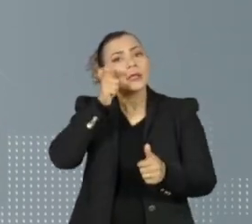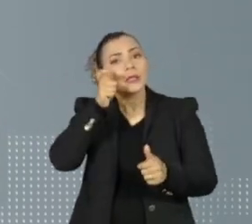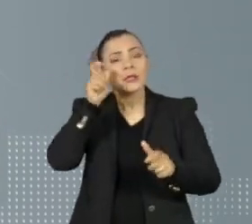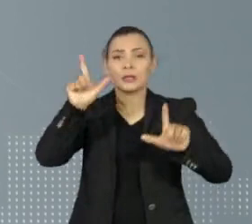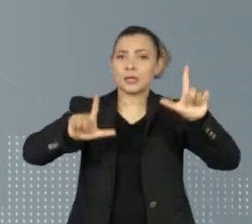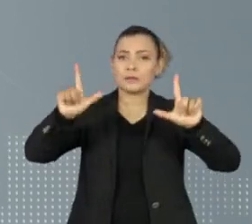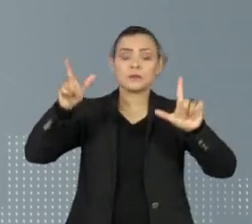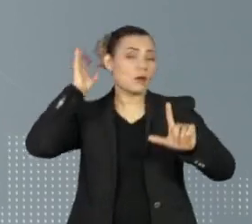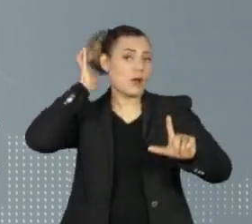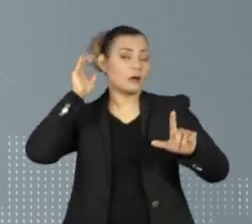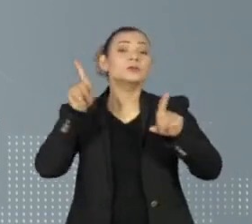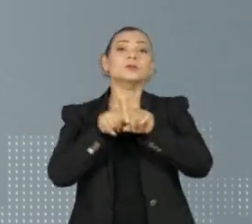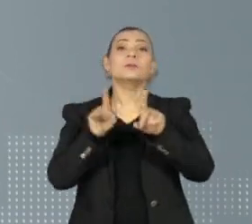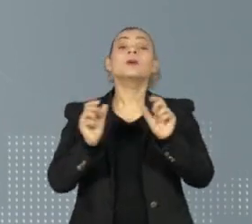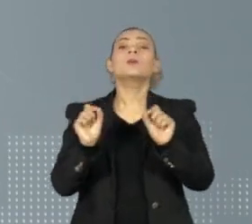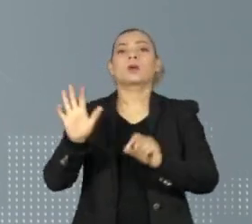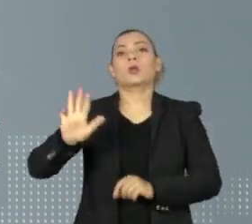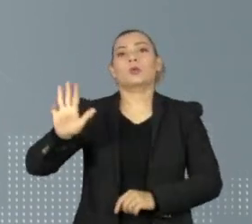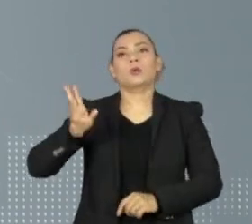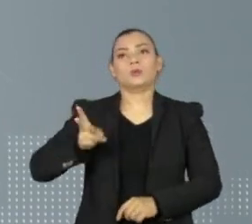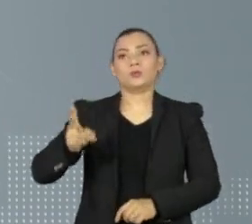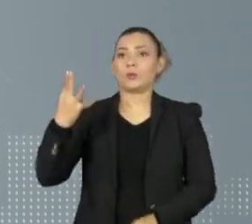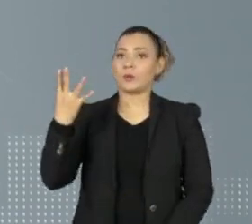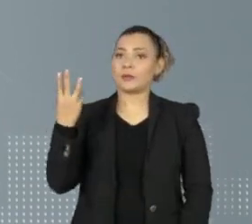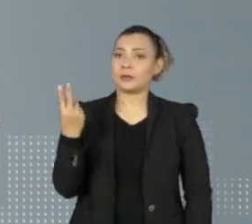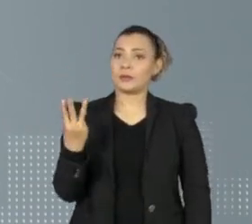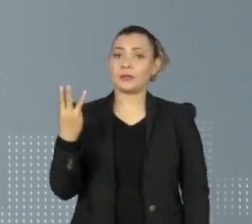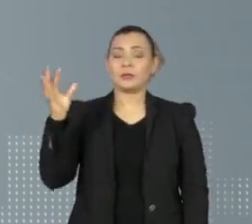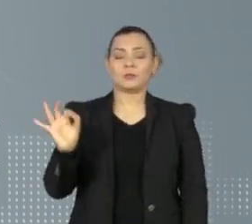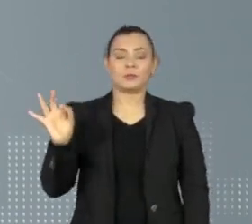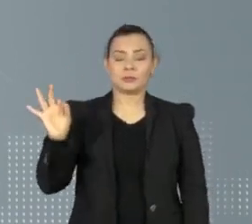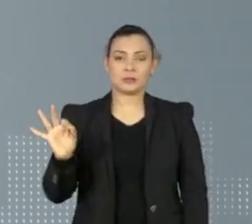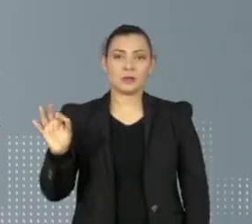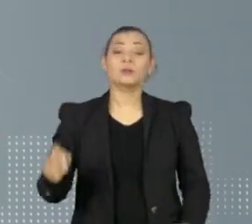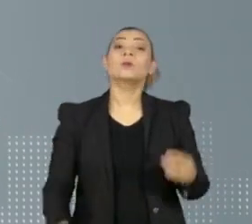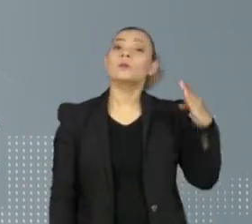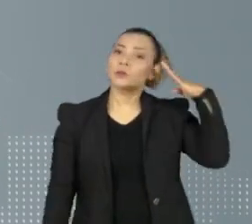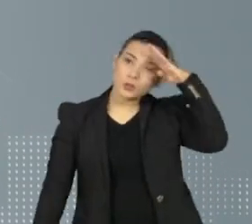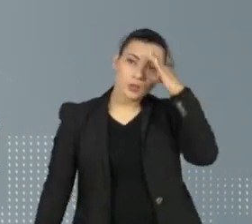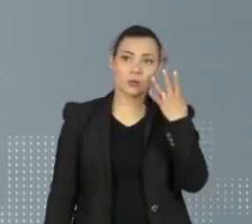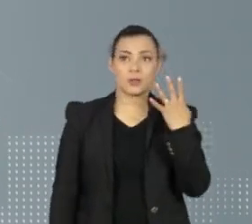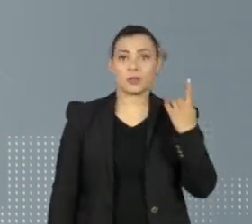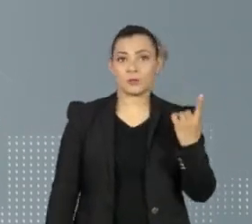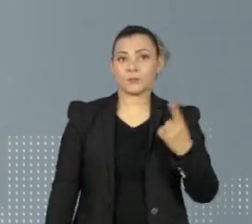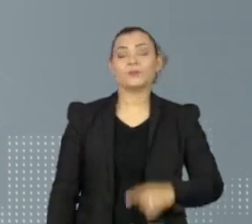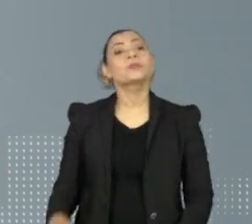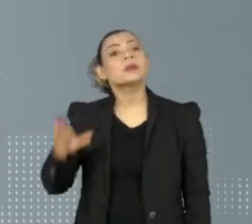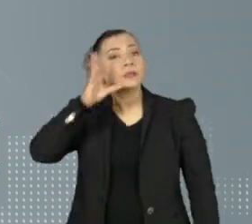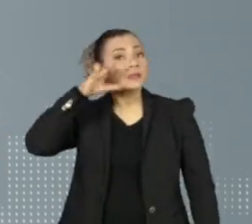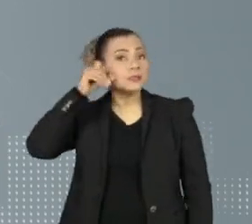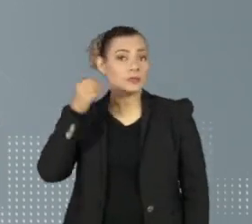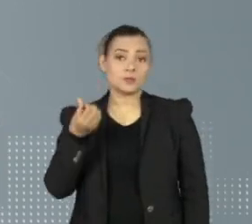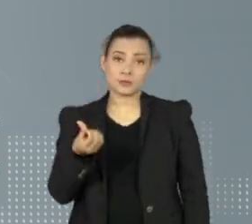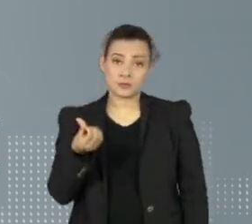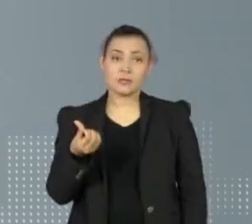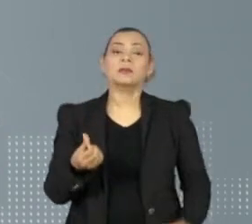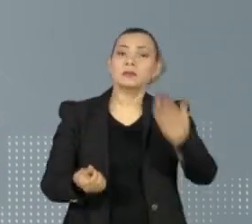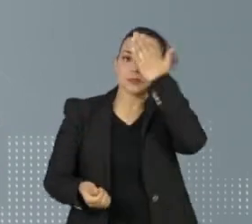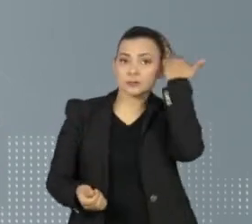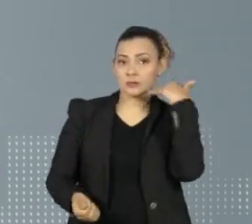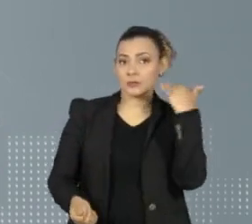na TV Lula tem quarenta e três por cento dos votos bolsonaro 4106 e Simone tebet três